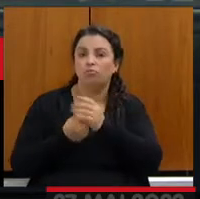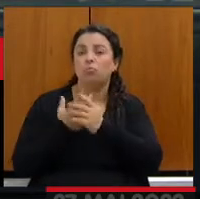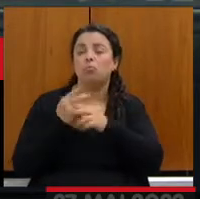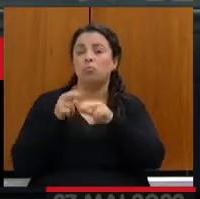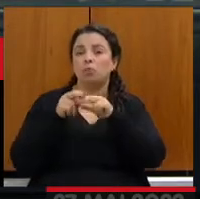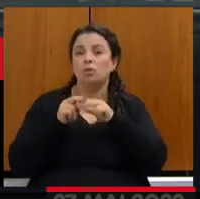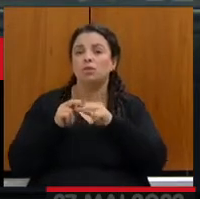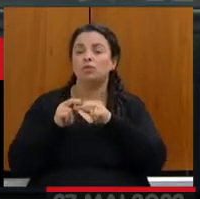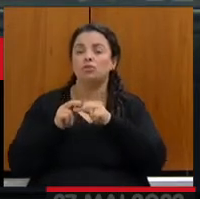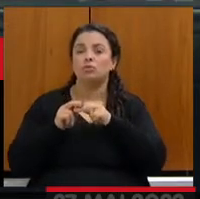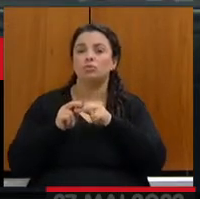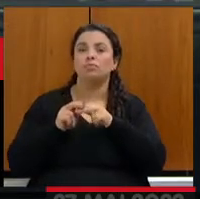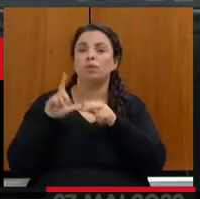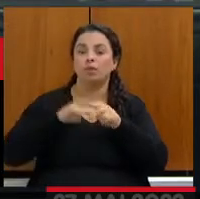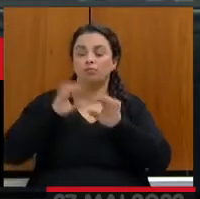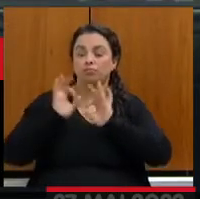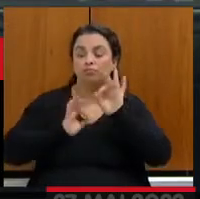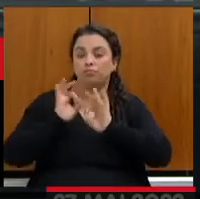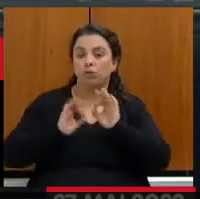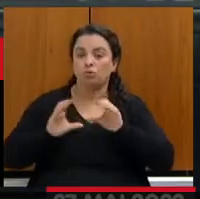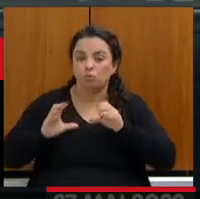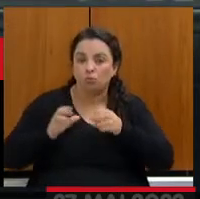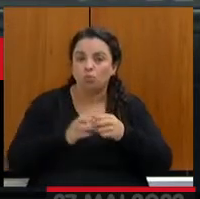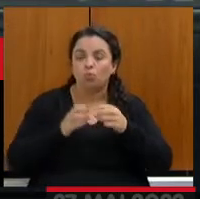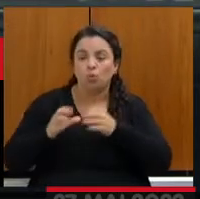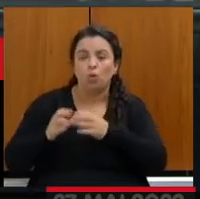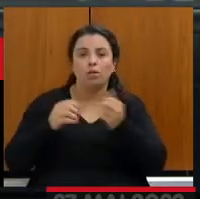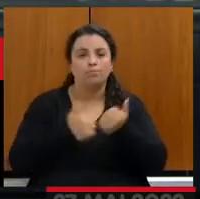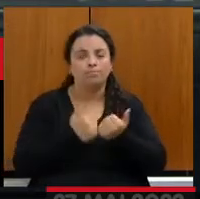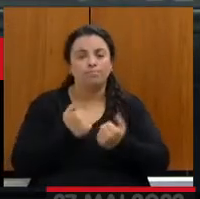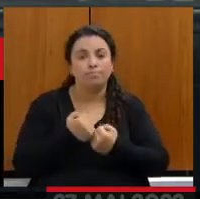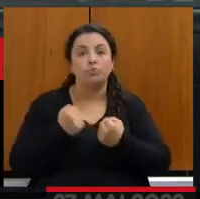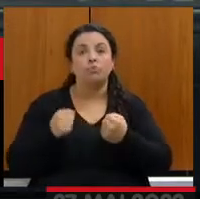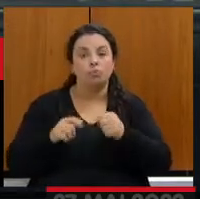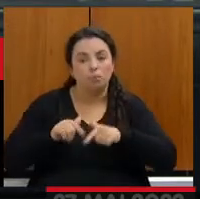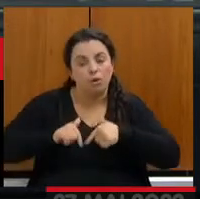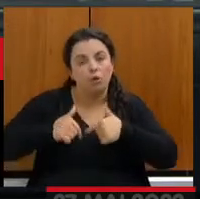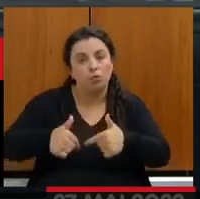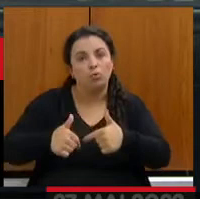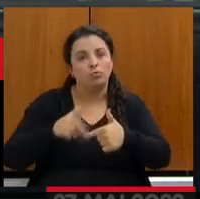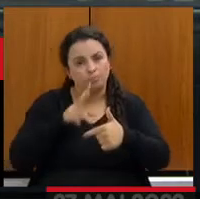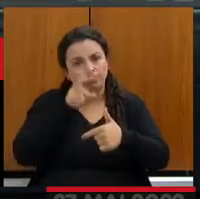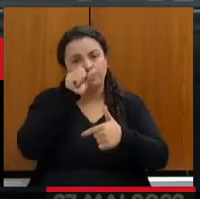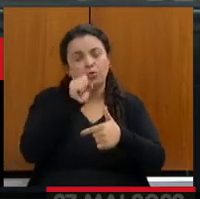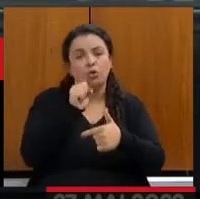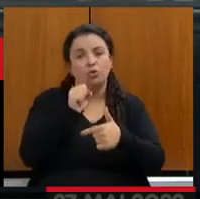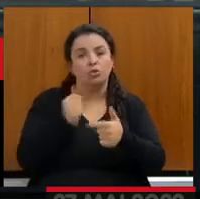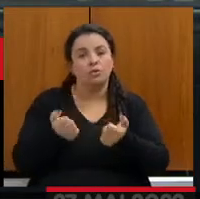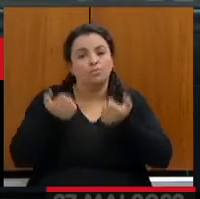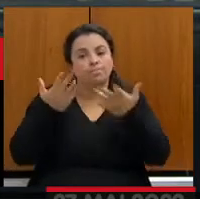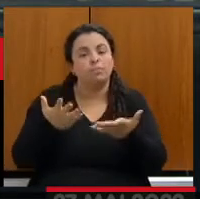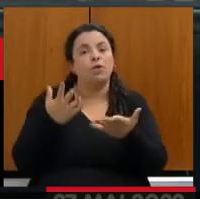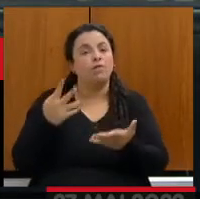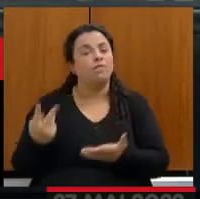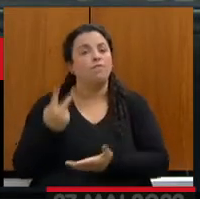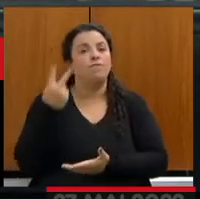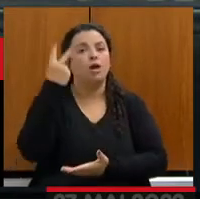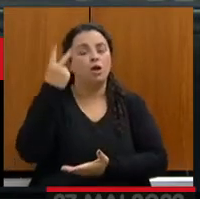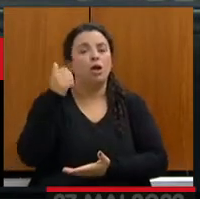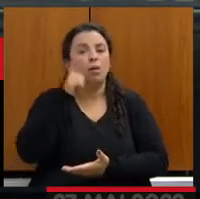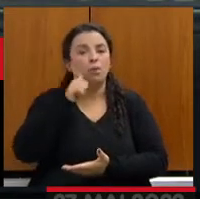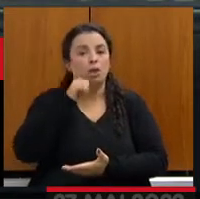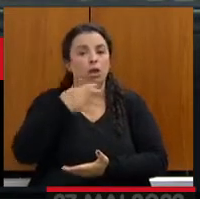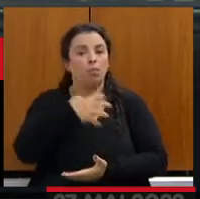dar maior visibilidade a uma luta vigorosa que considere a valorização da mulher o empoderamento feminino